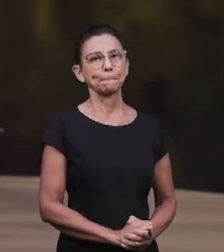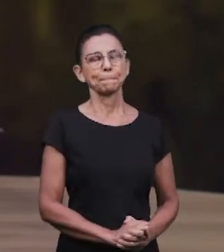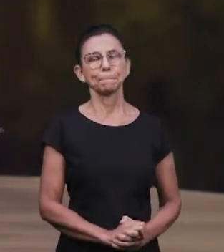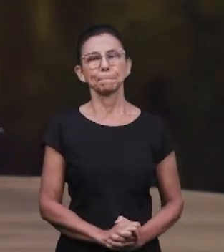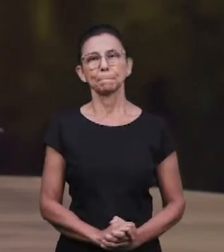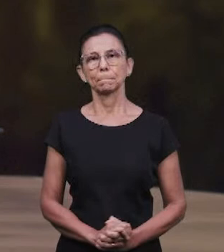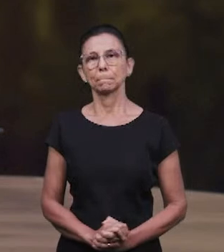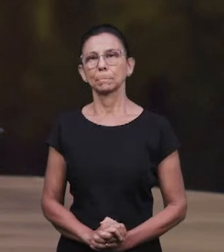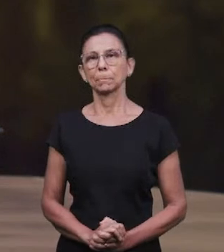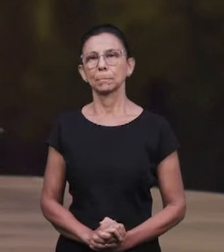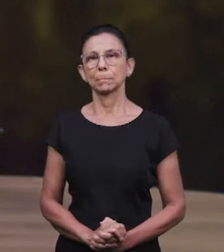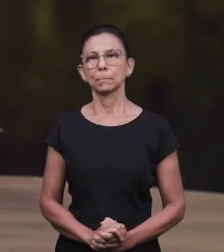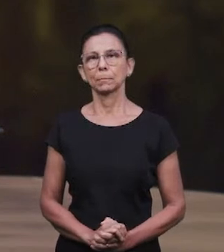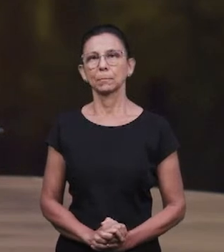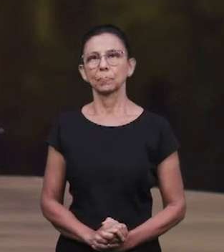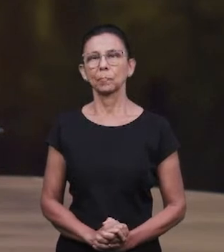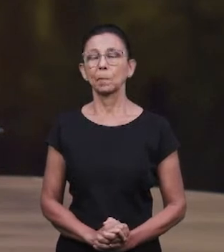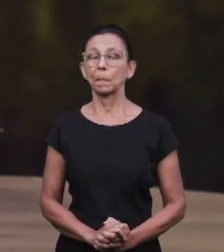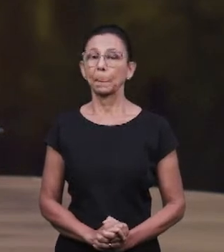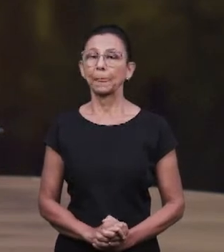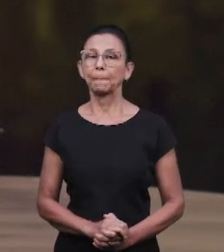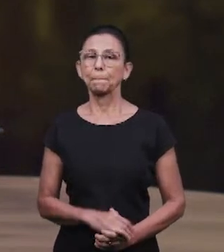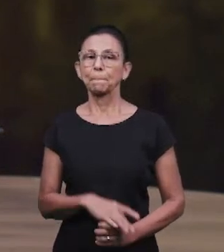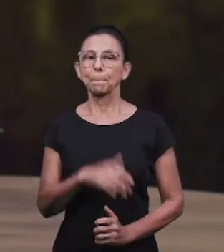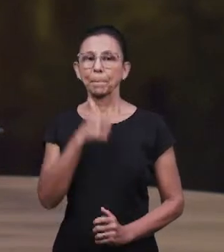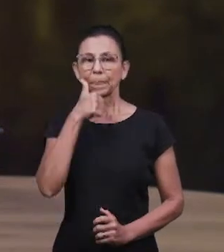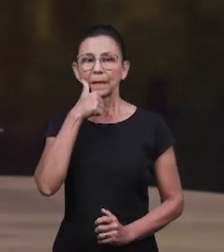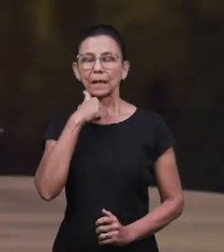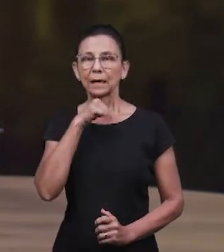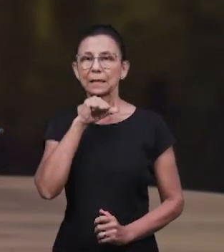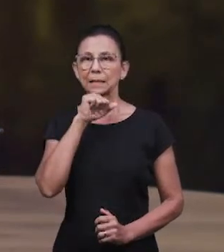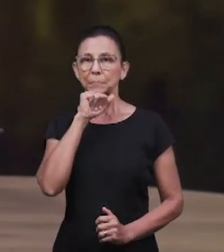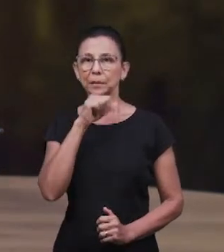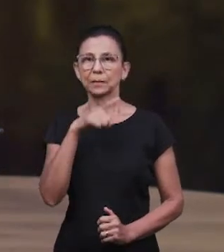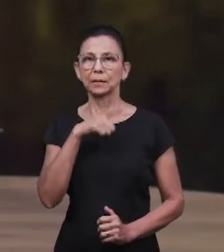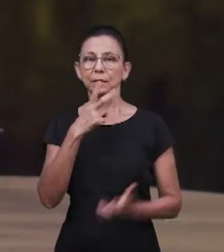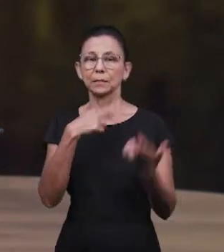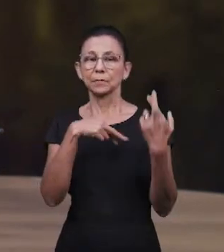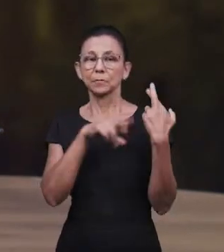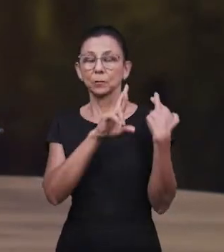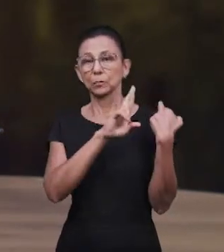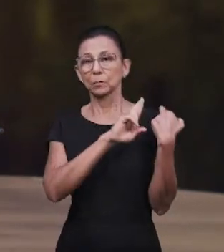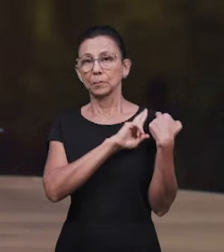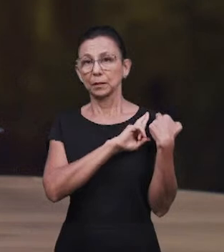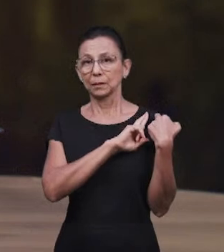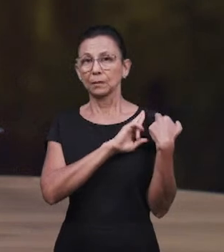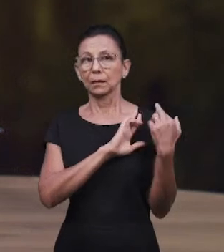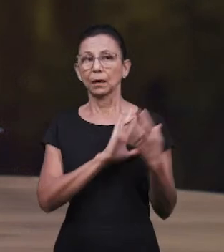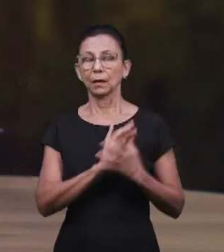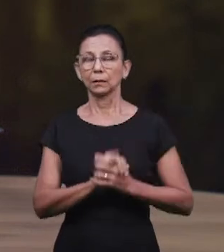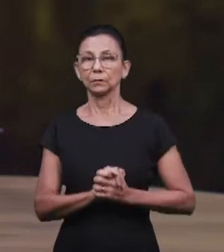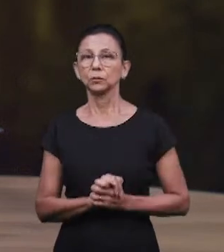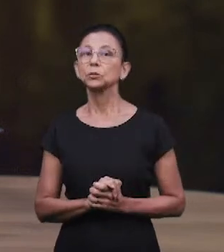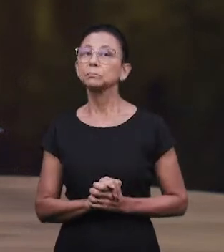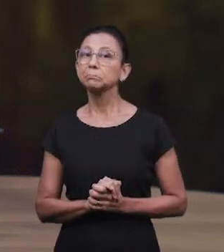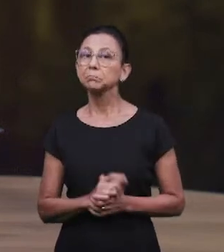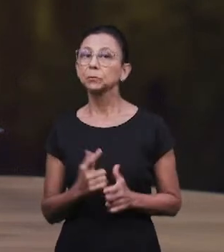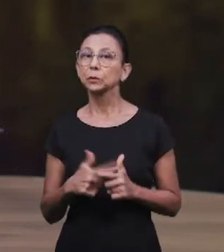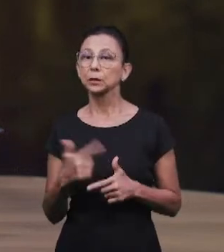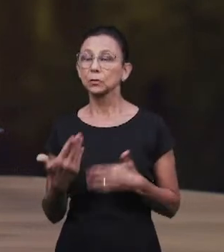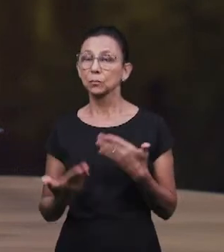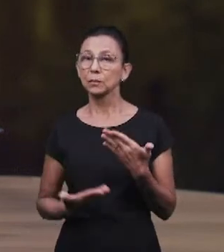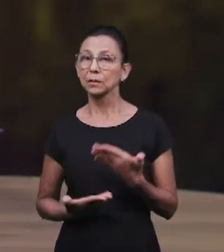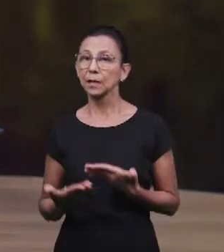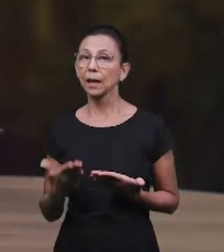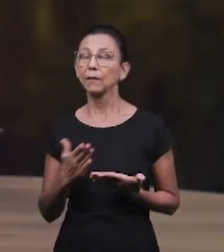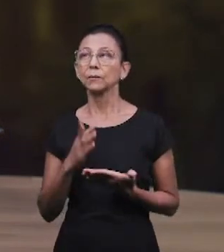as mães sentem a oportunidade e sentem a responsabilidade de serem servas que prestam